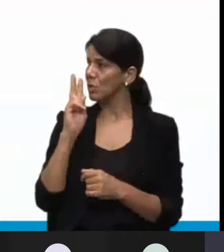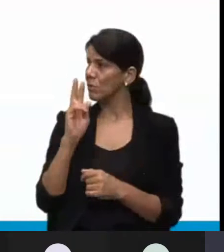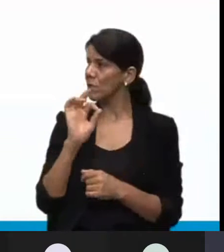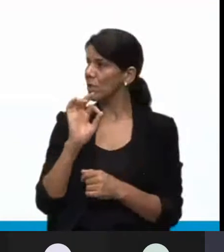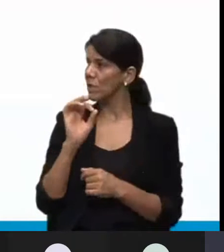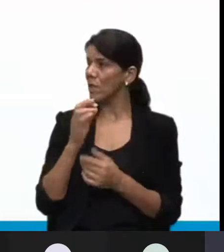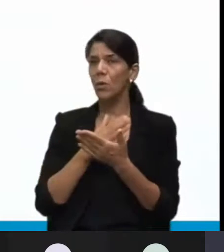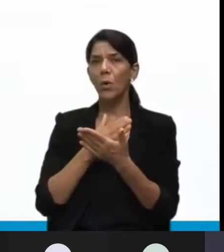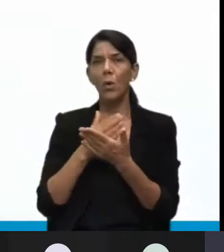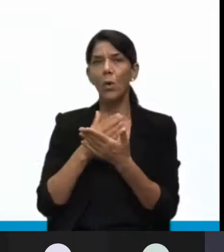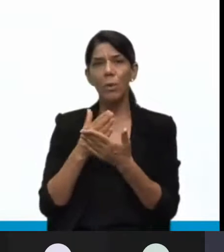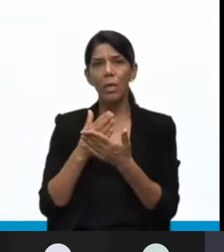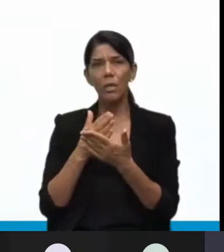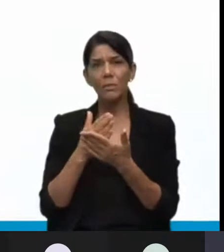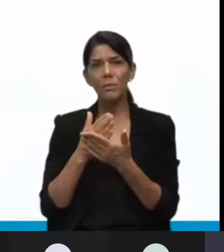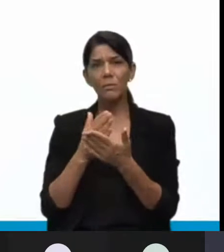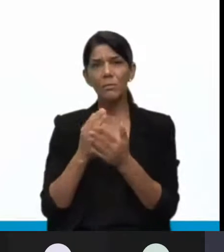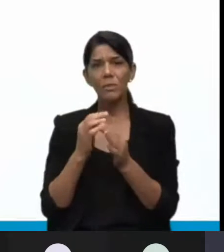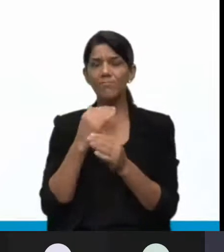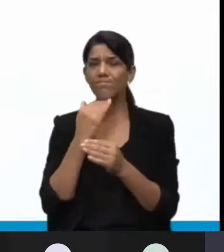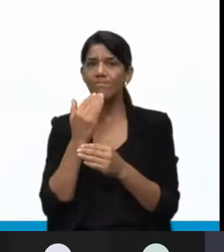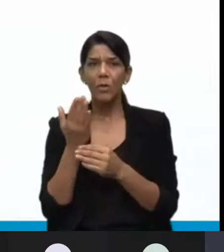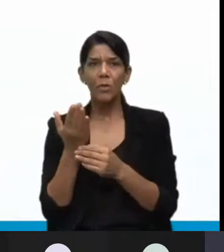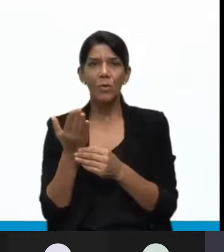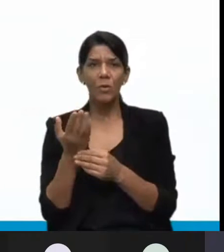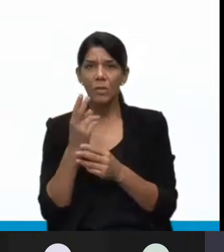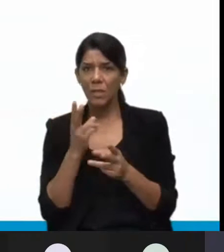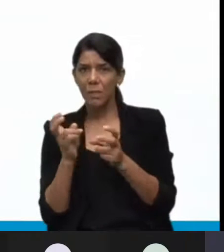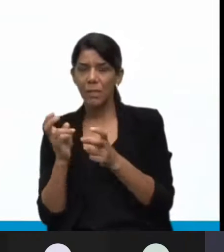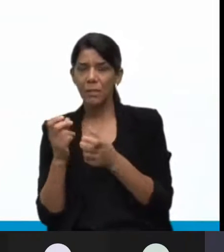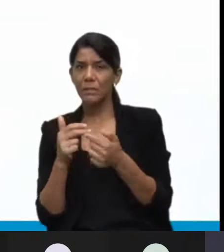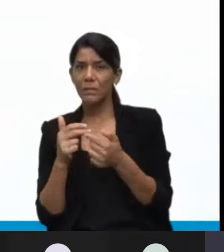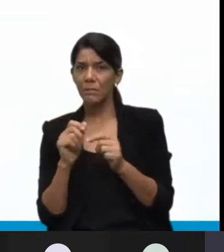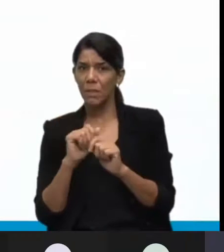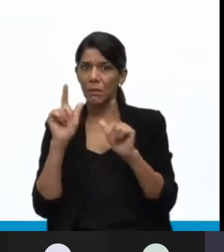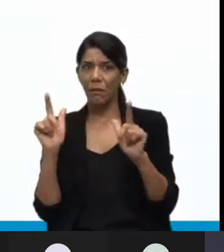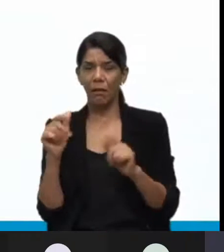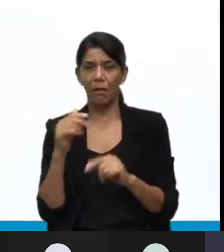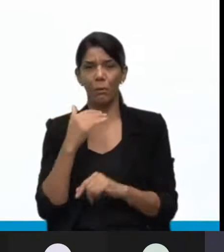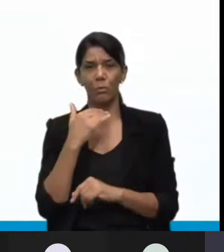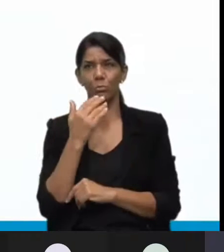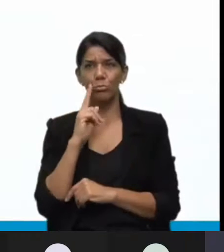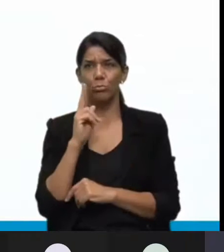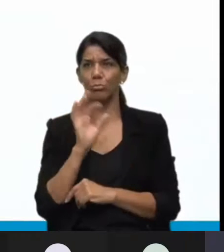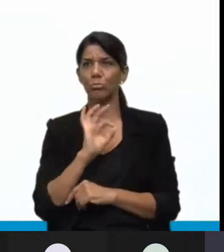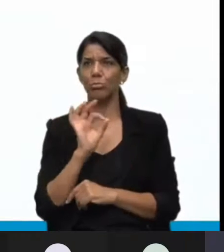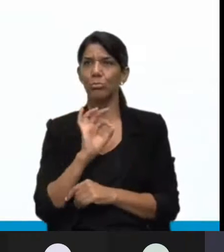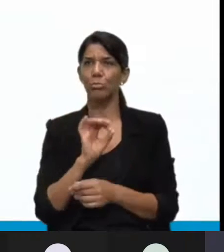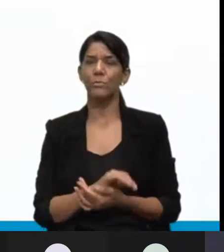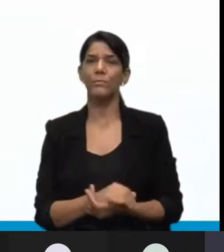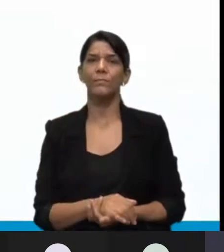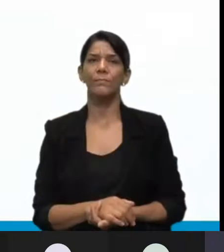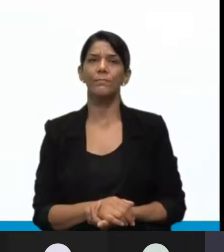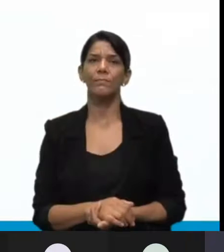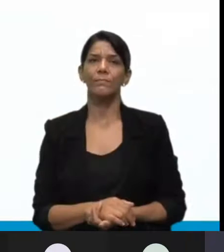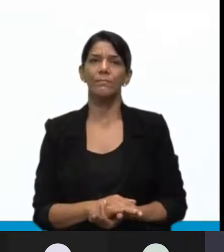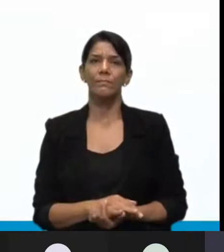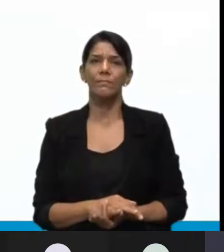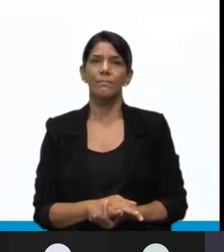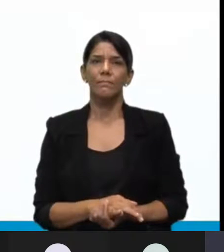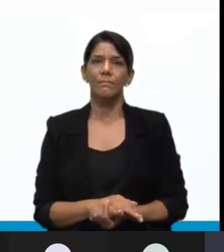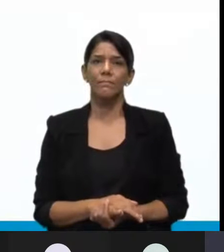um comecinho de um disco intercalar aqui, mas a gente não consegue observar, né, a outro final, assim, onde termina